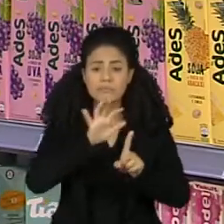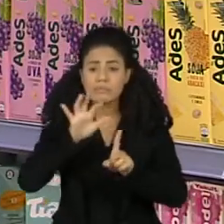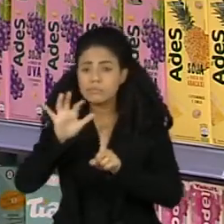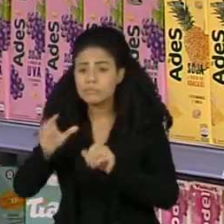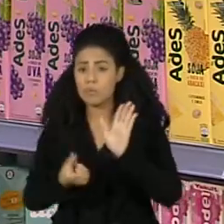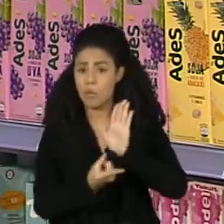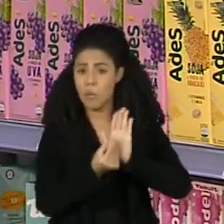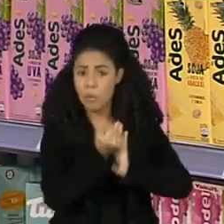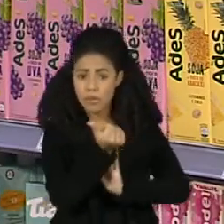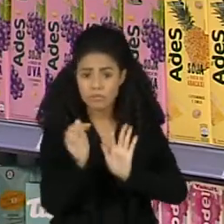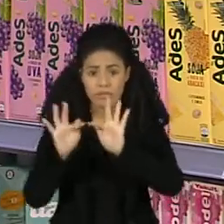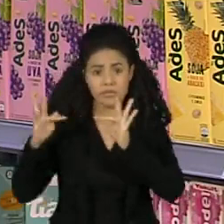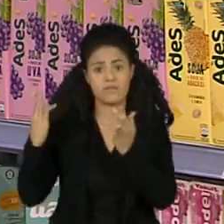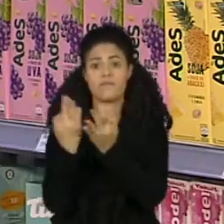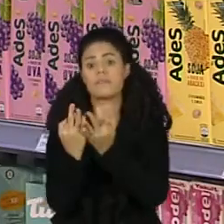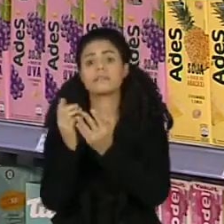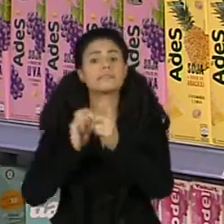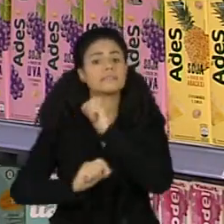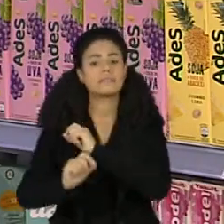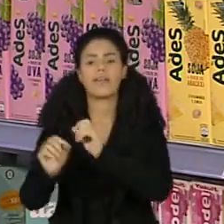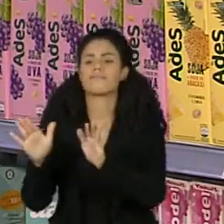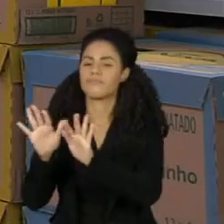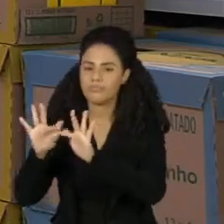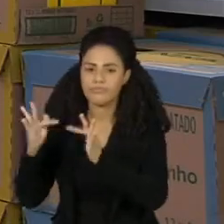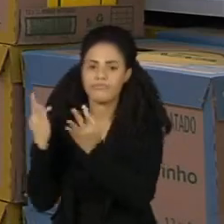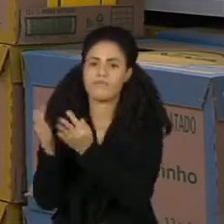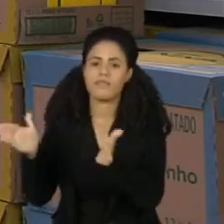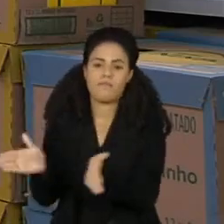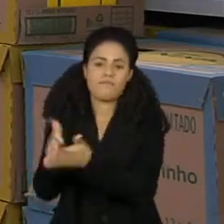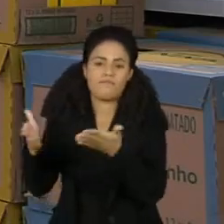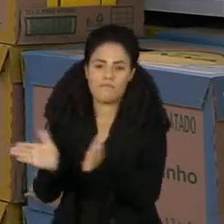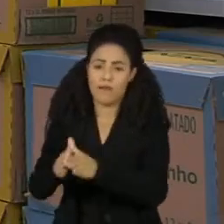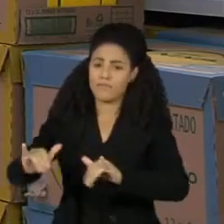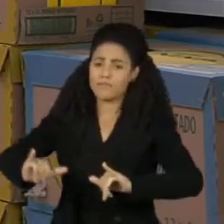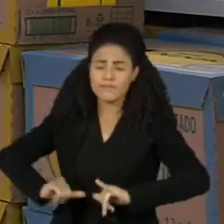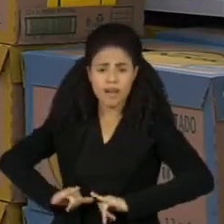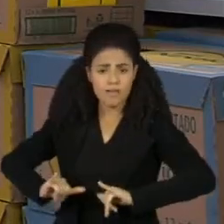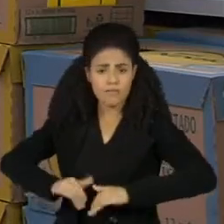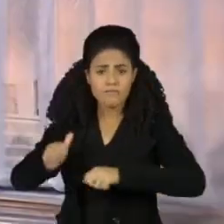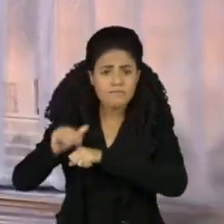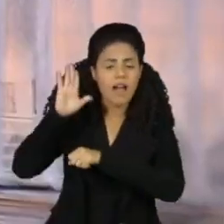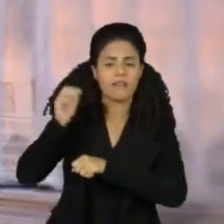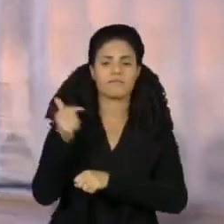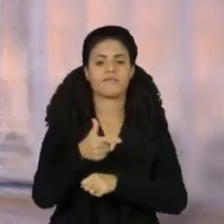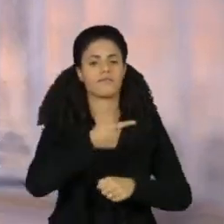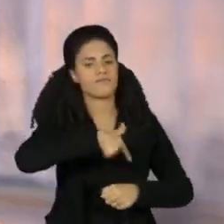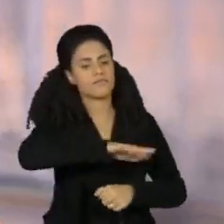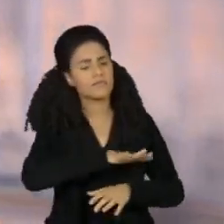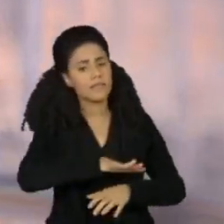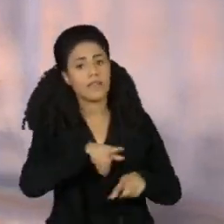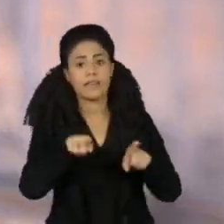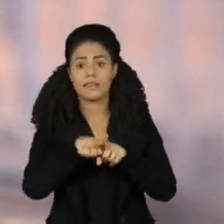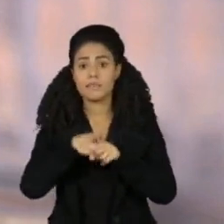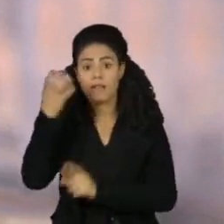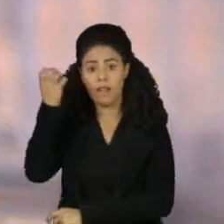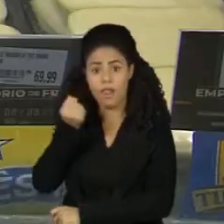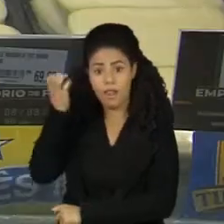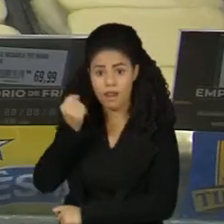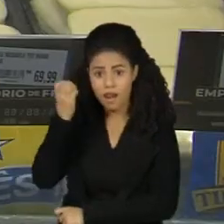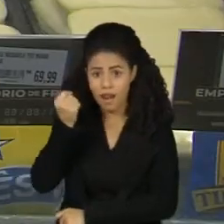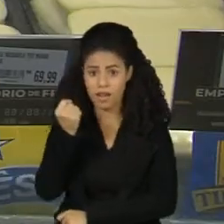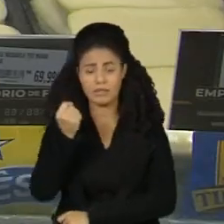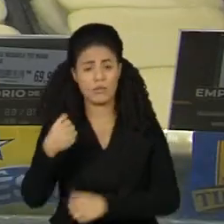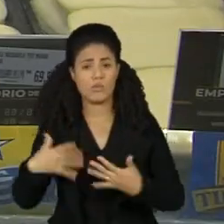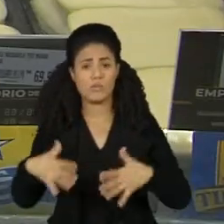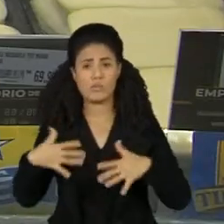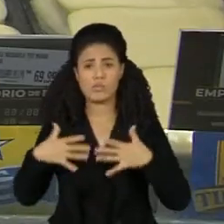das famílias, principalmente as mais pobres. O leite longa-vida foi disparado o maior vilão do mês.